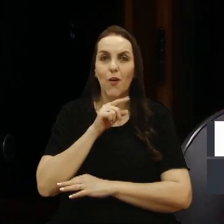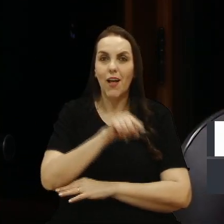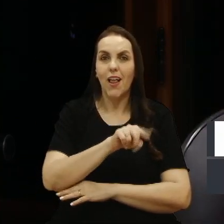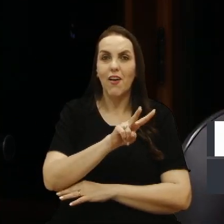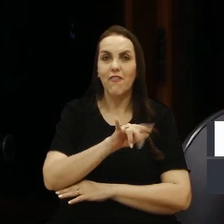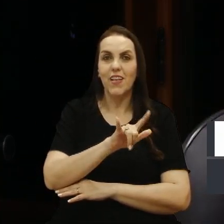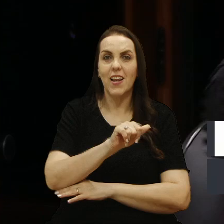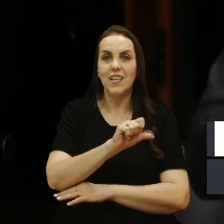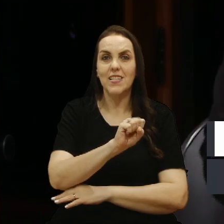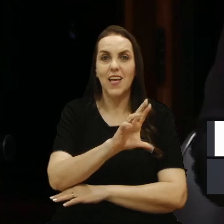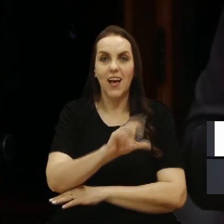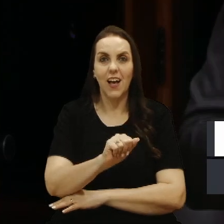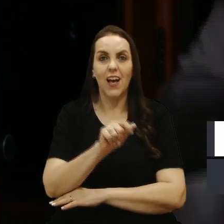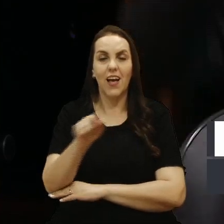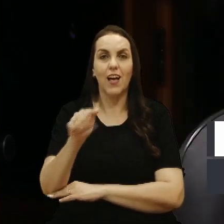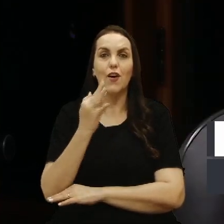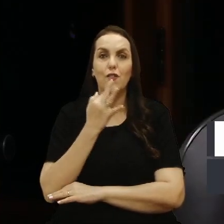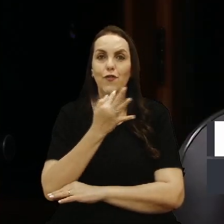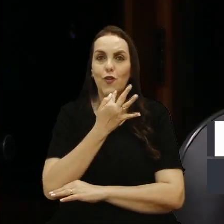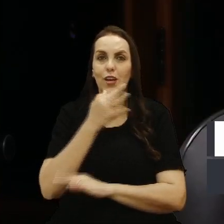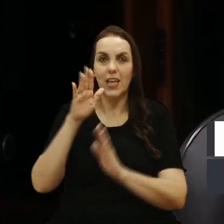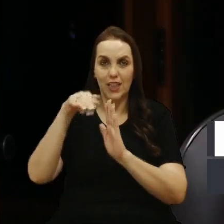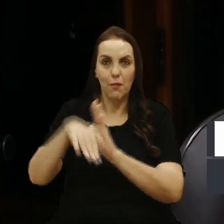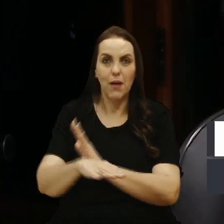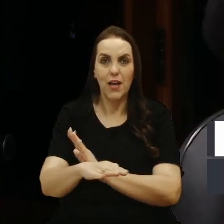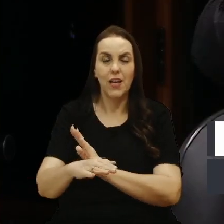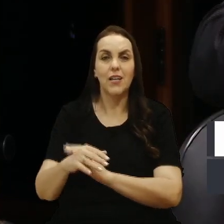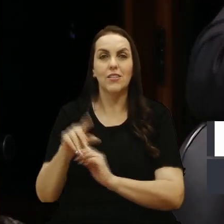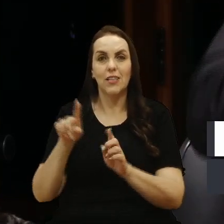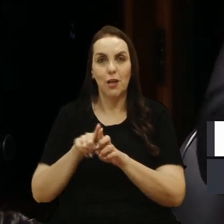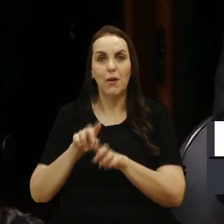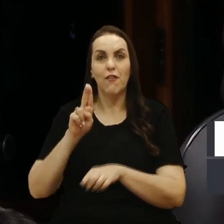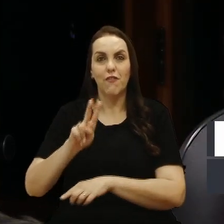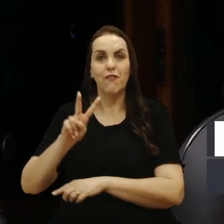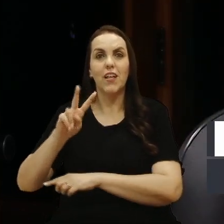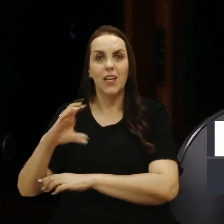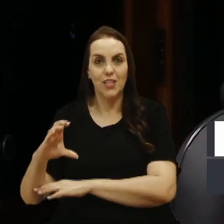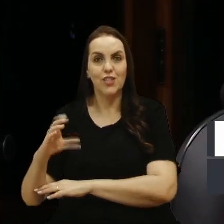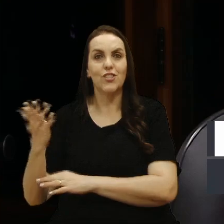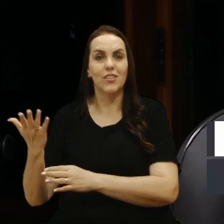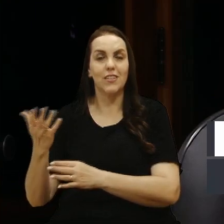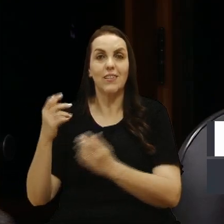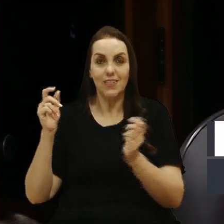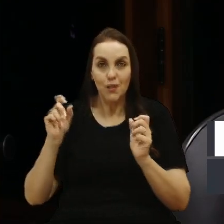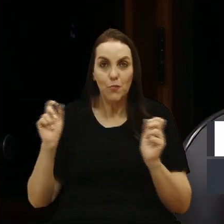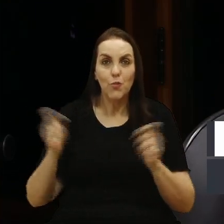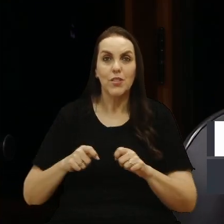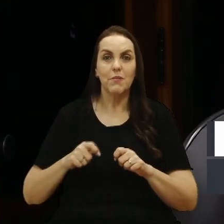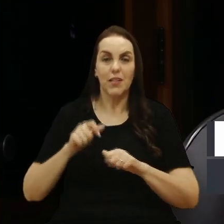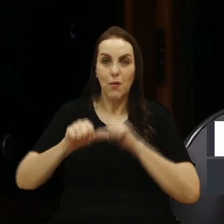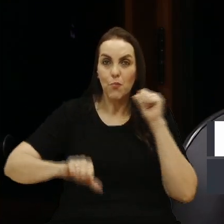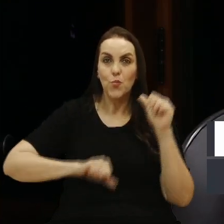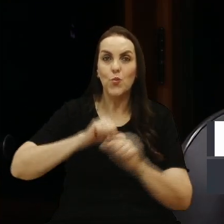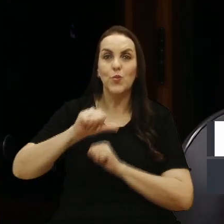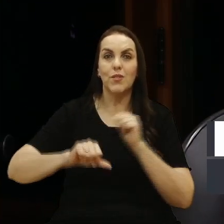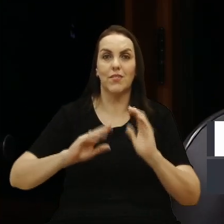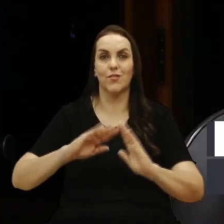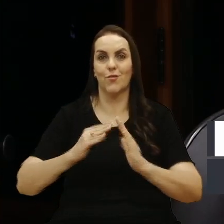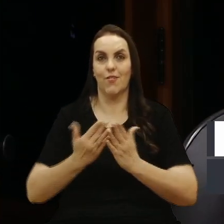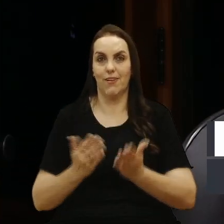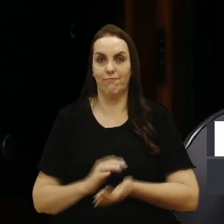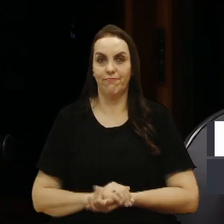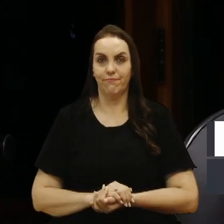se lá na Forqueta Baixa, se na Vila Cristina, no Assis Brasil, se nós mudássemos as nossas